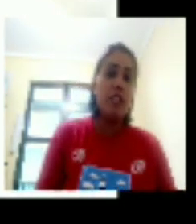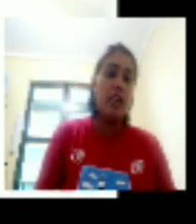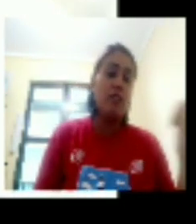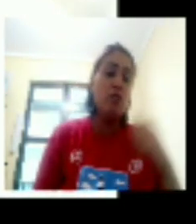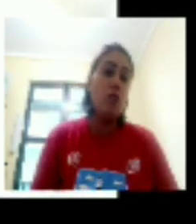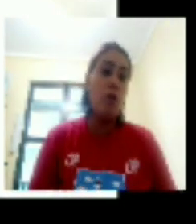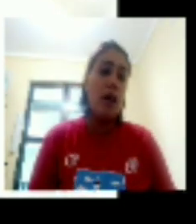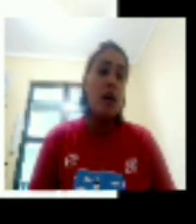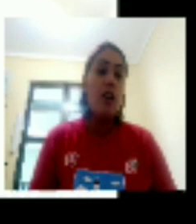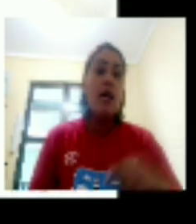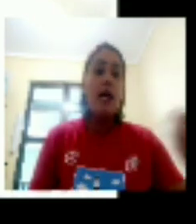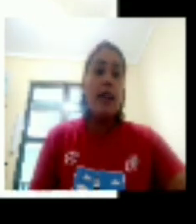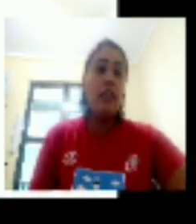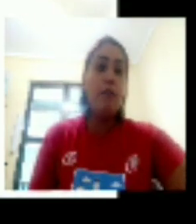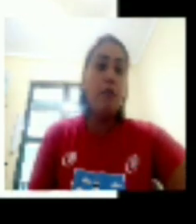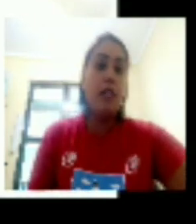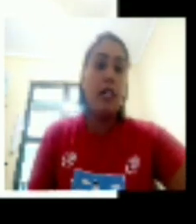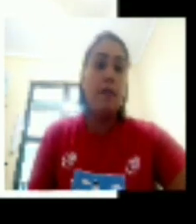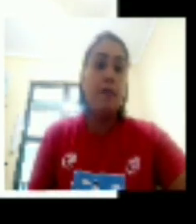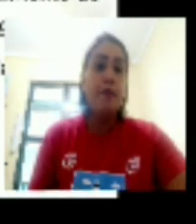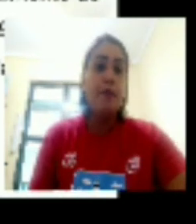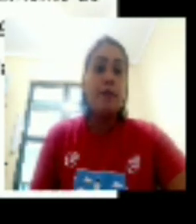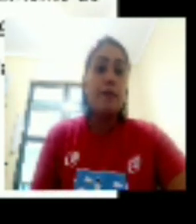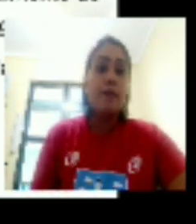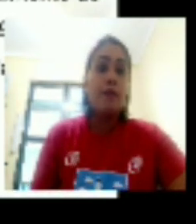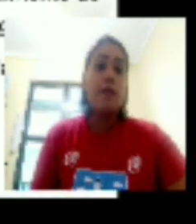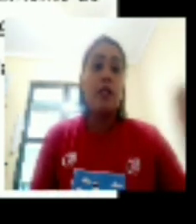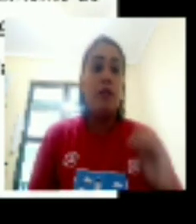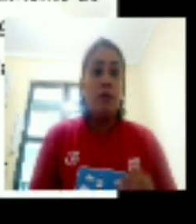são conveniados com a rede pública.